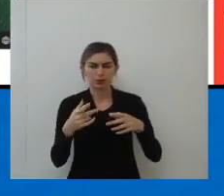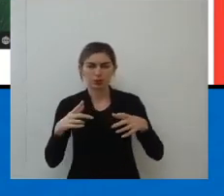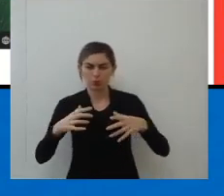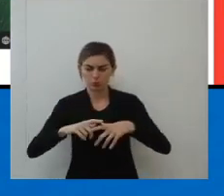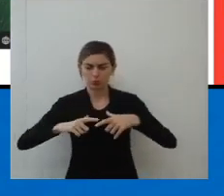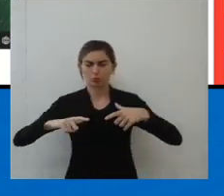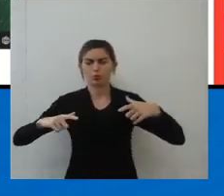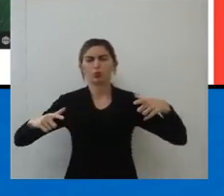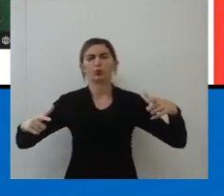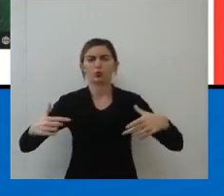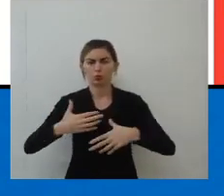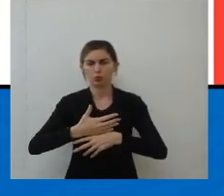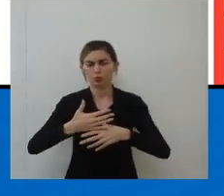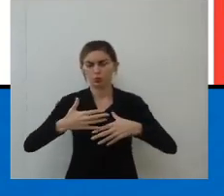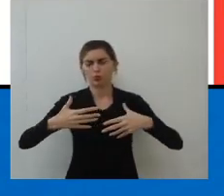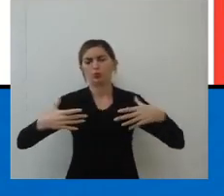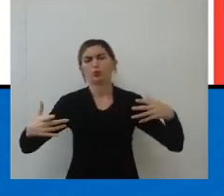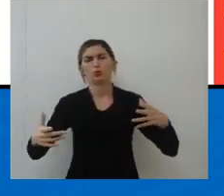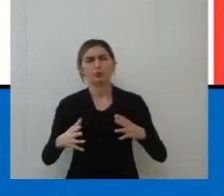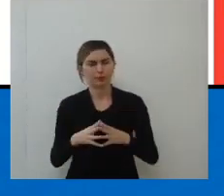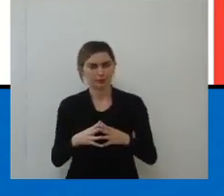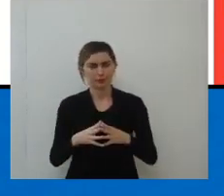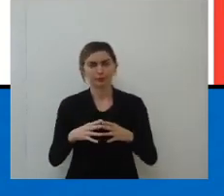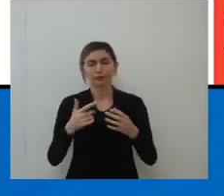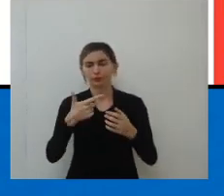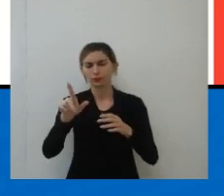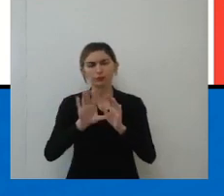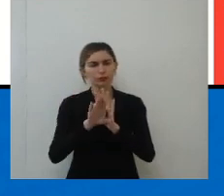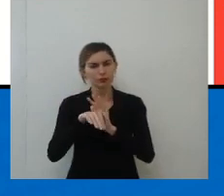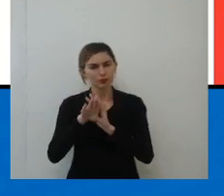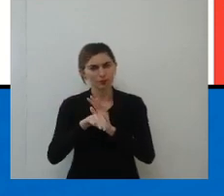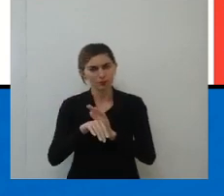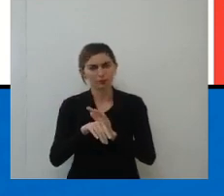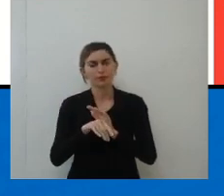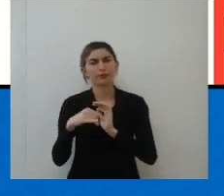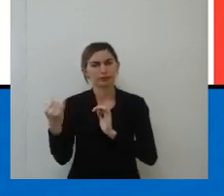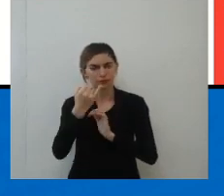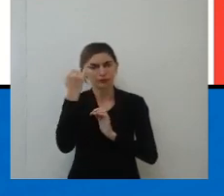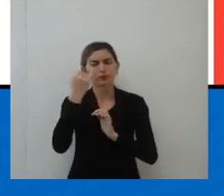desse crescimento horizontal. Um outro conceito importante para a